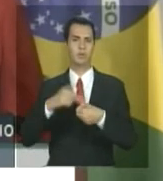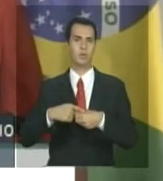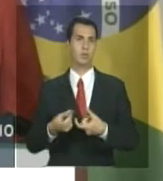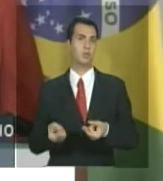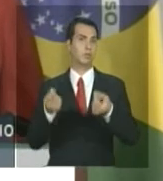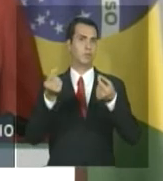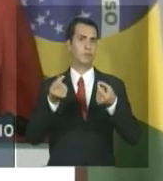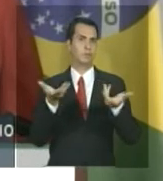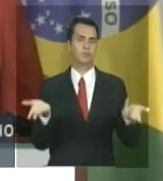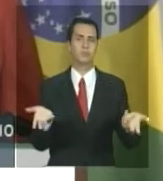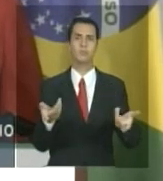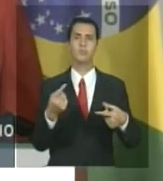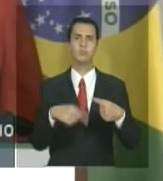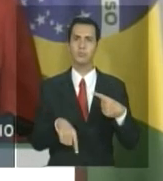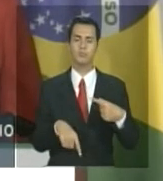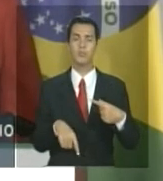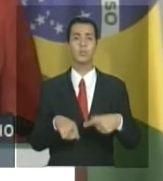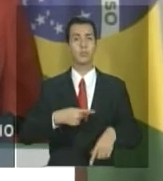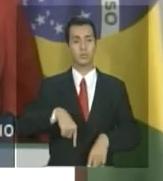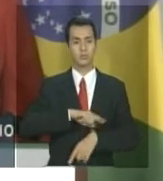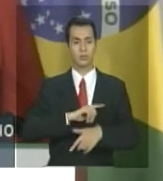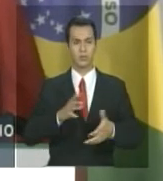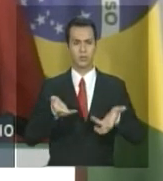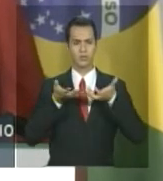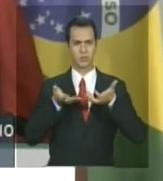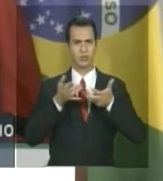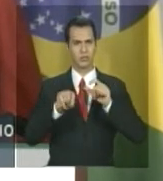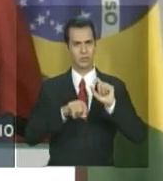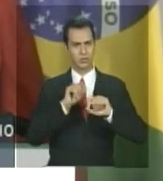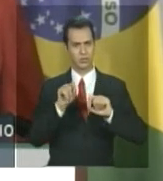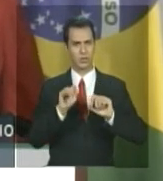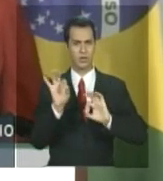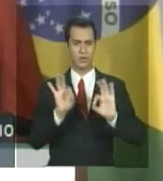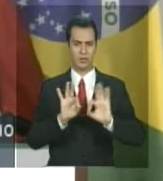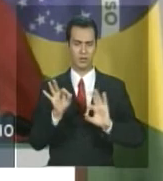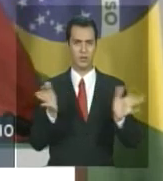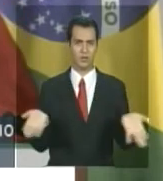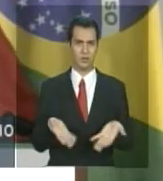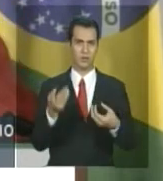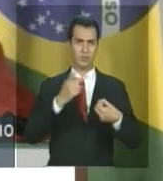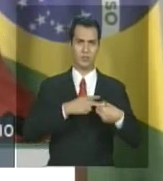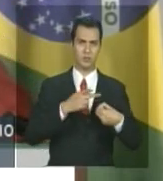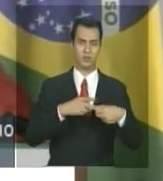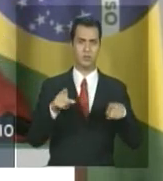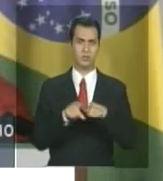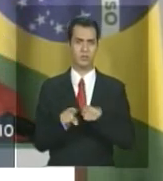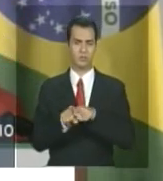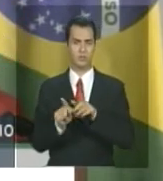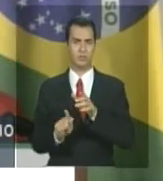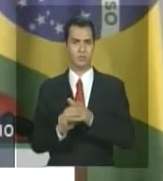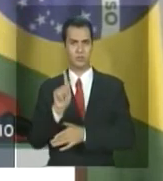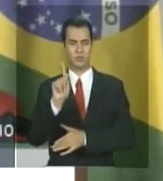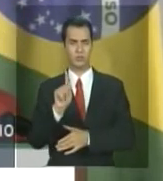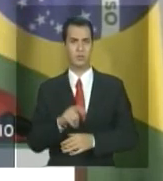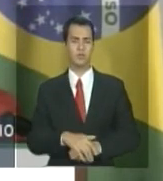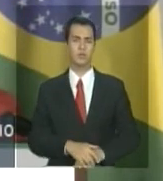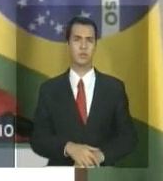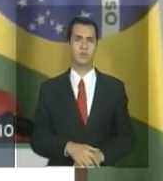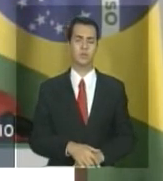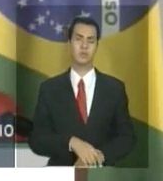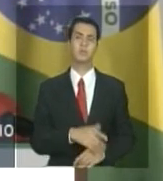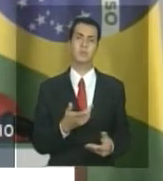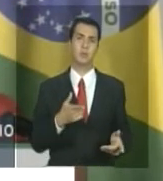nós pretendemos desenvolver a cadeia de gás e petróleo, tanto de fornecedores de bens como de prestadores